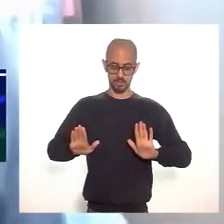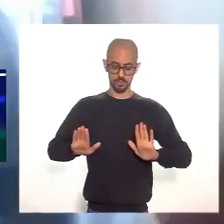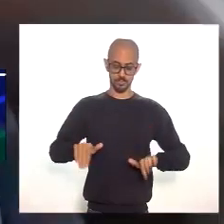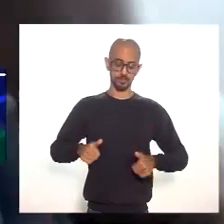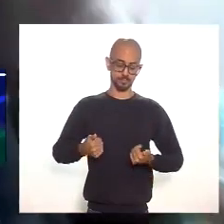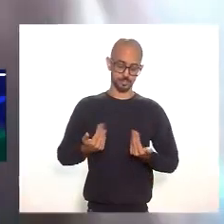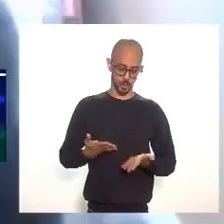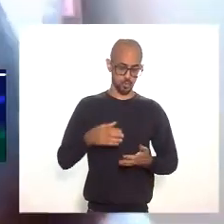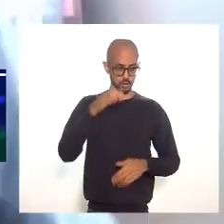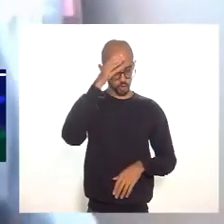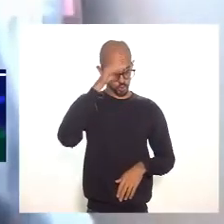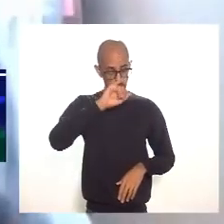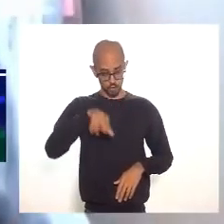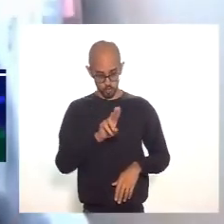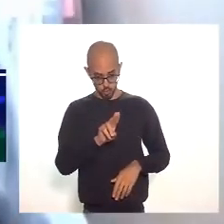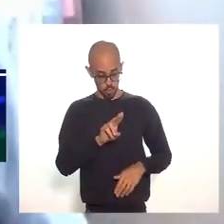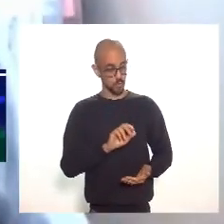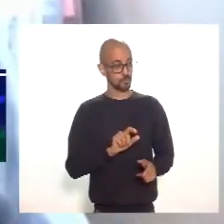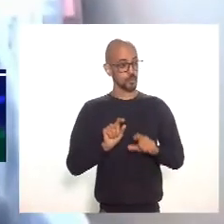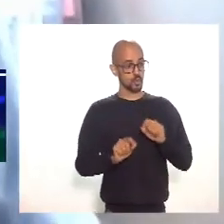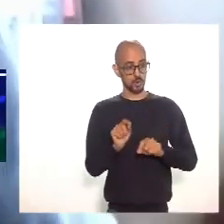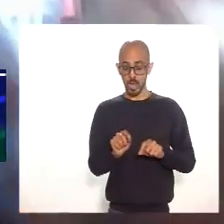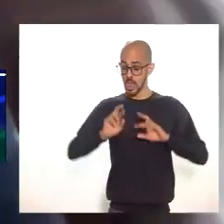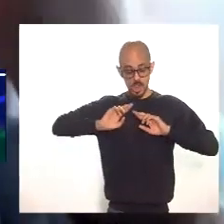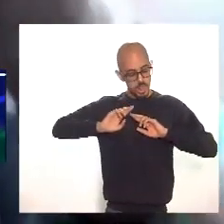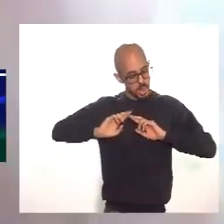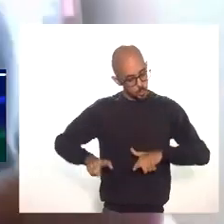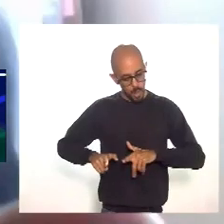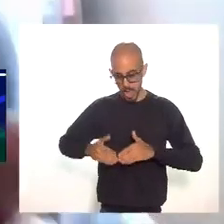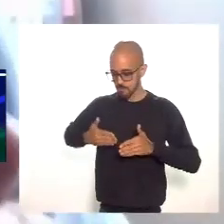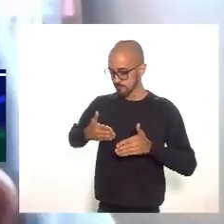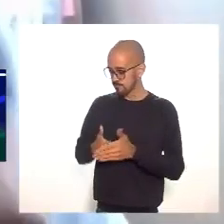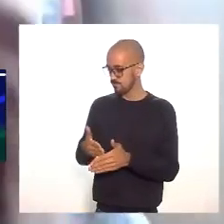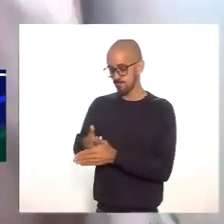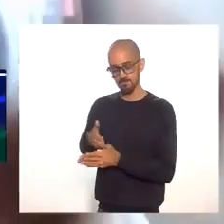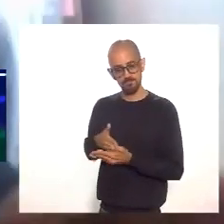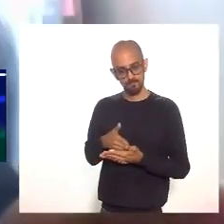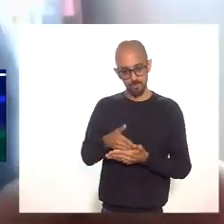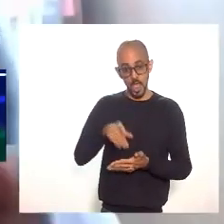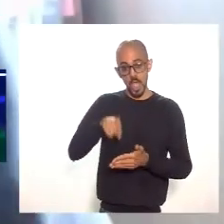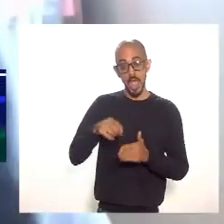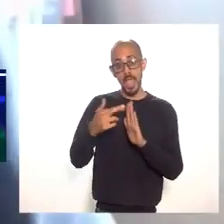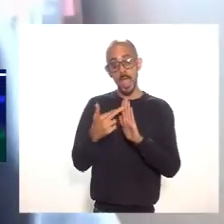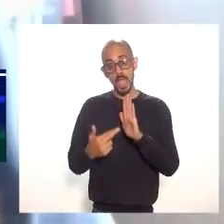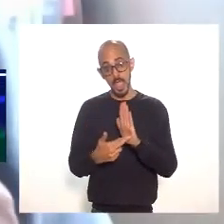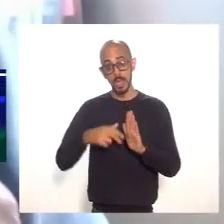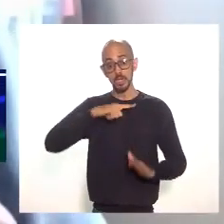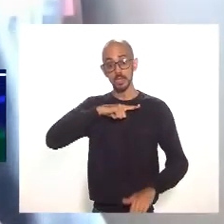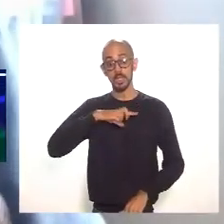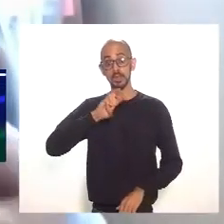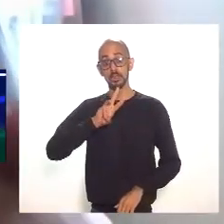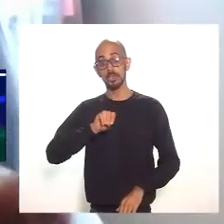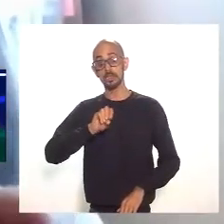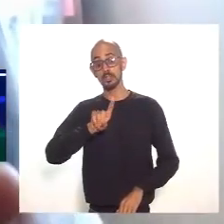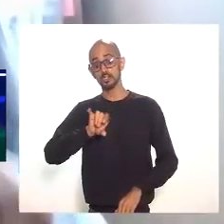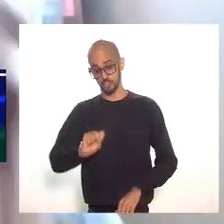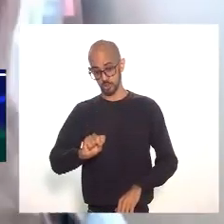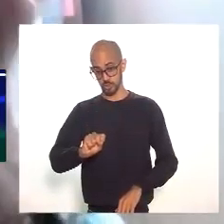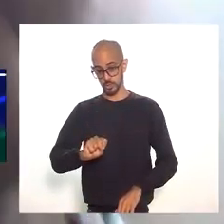Ju, não é obstrução, é regimental, tem 30 dias, as respostas só